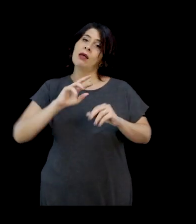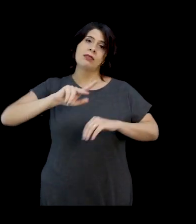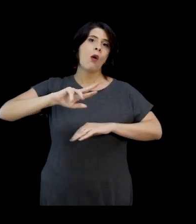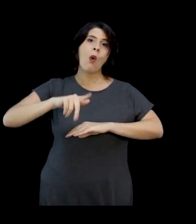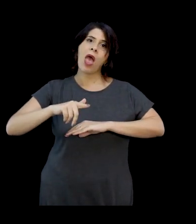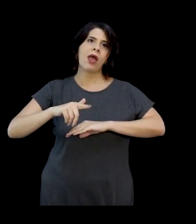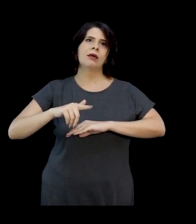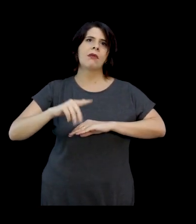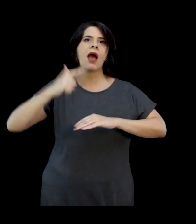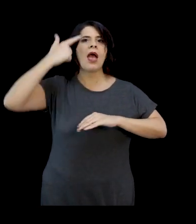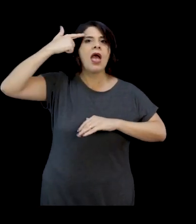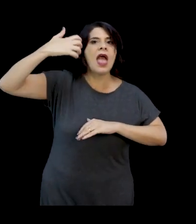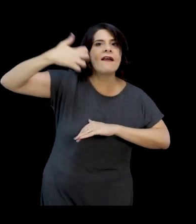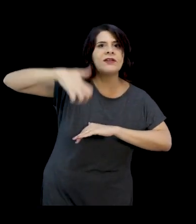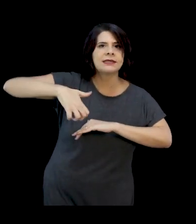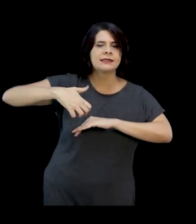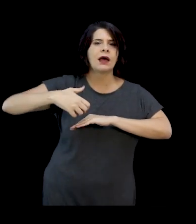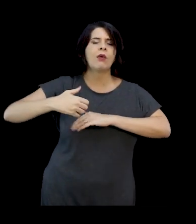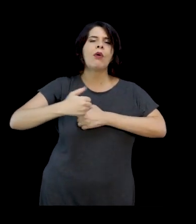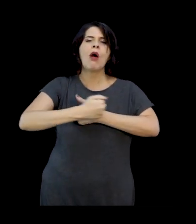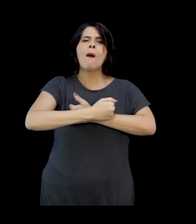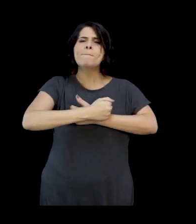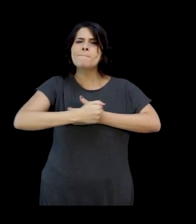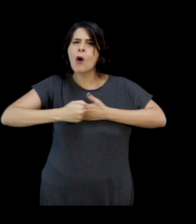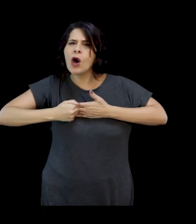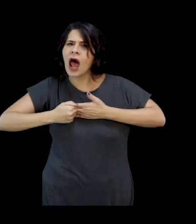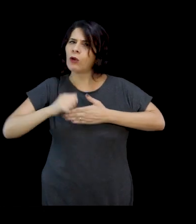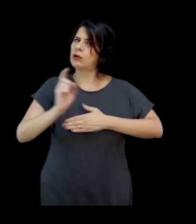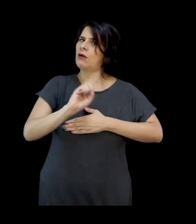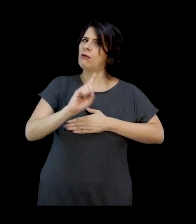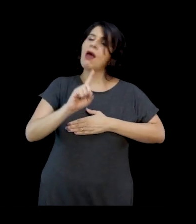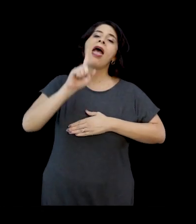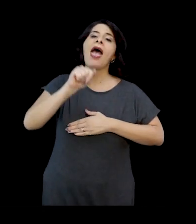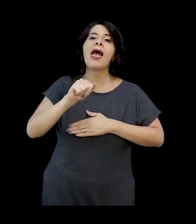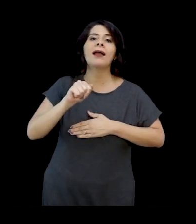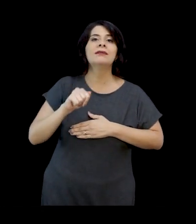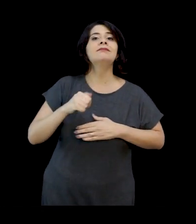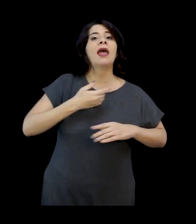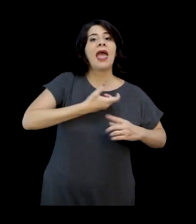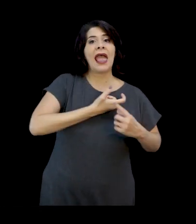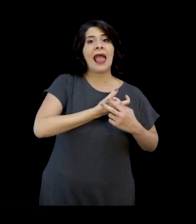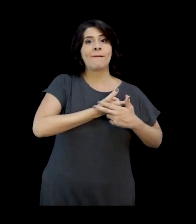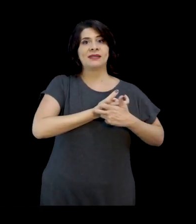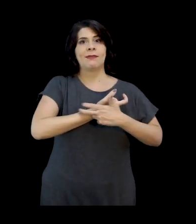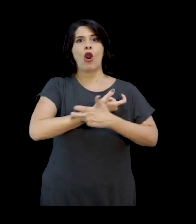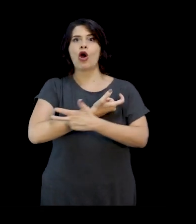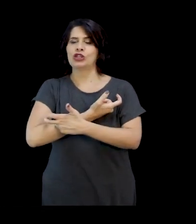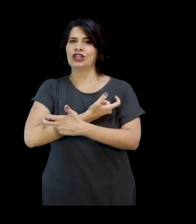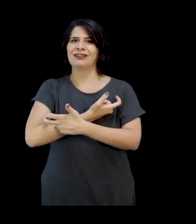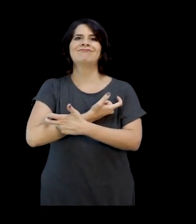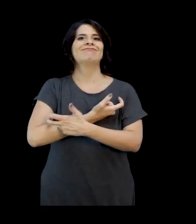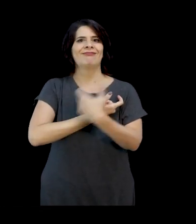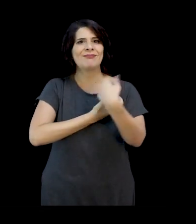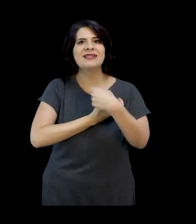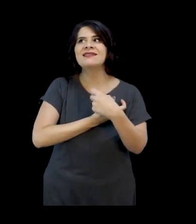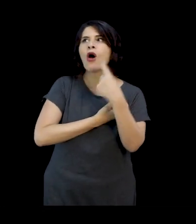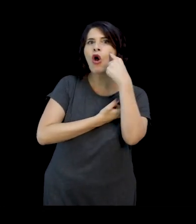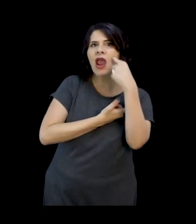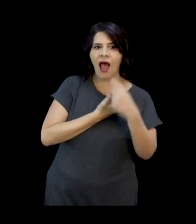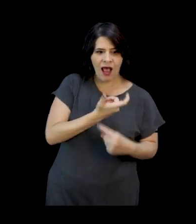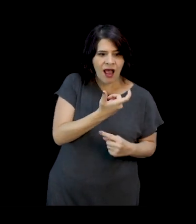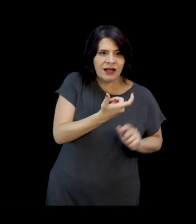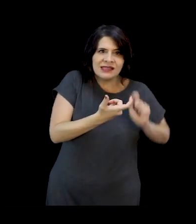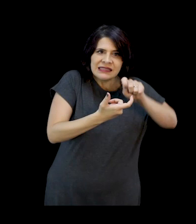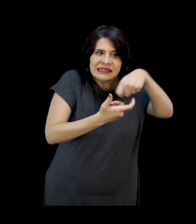cunho até epistemológico, porque desde que a gente aceite as premissas do Zimmel, que a cultura é a objetivação